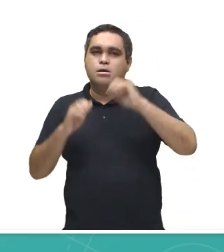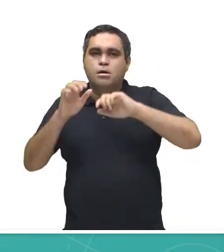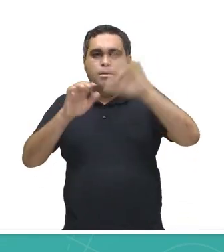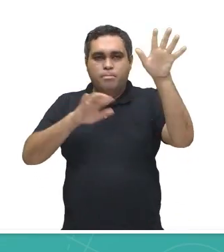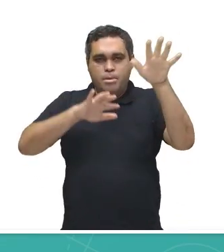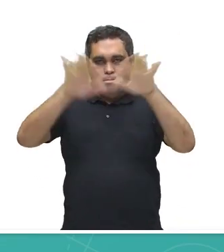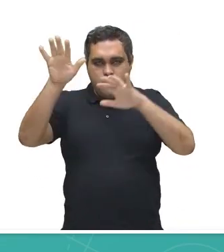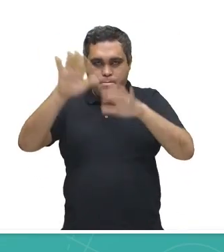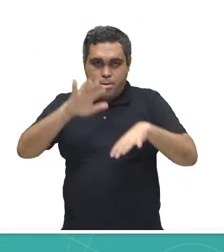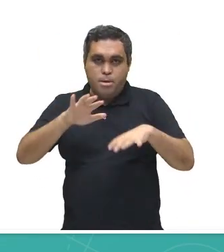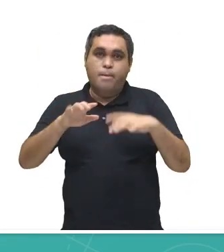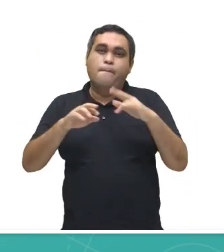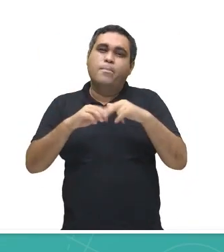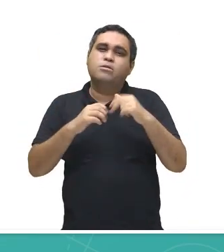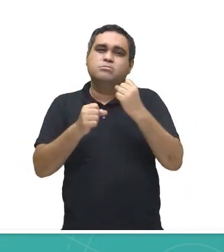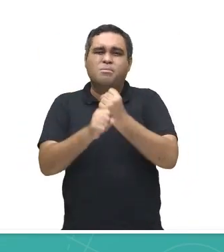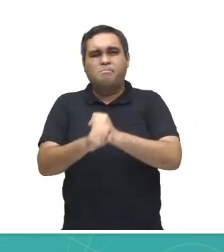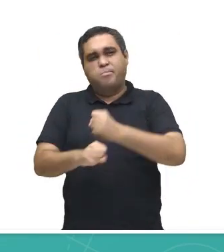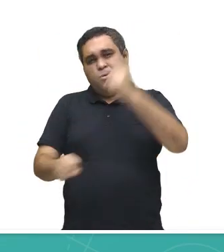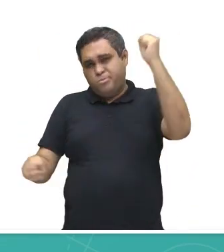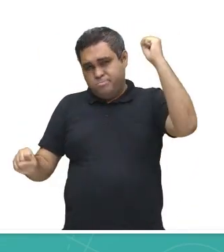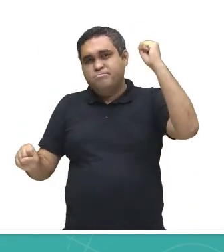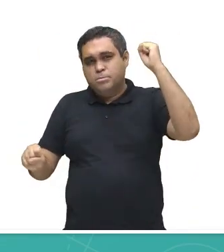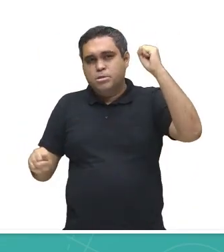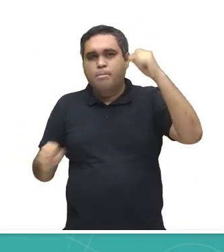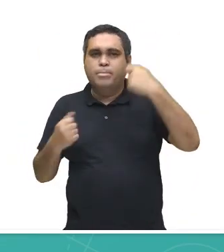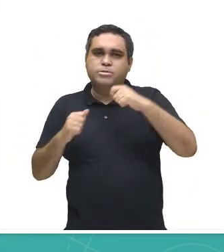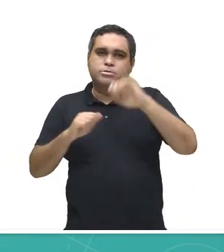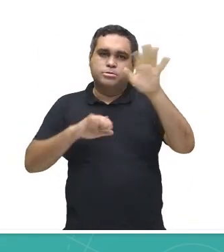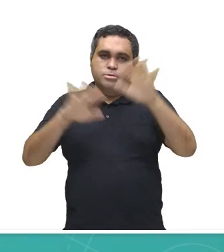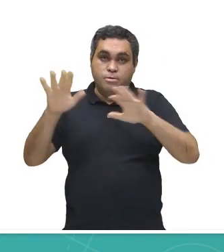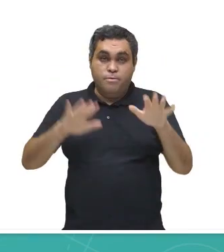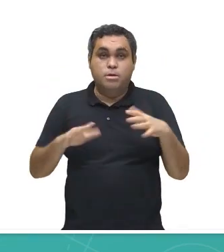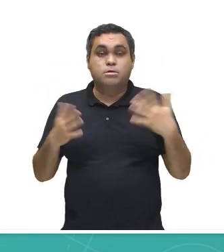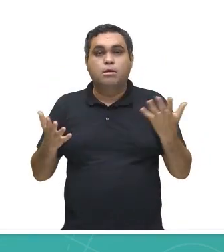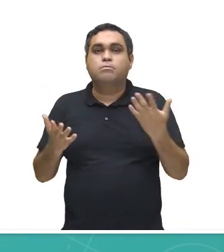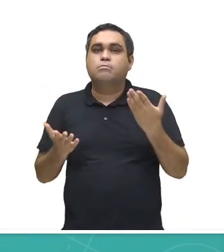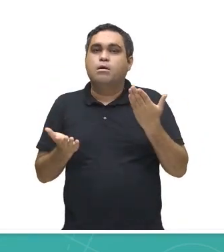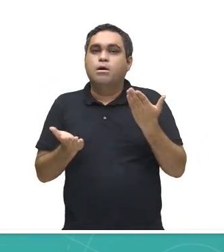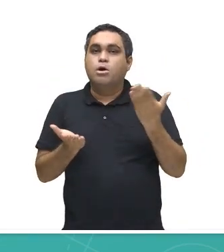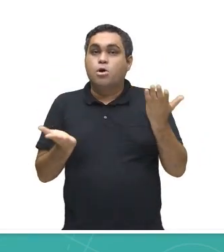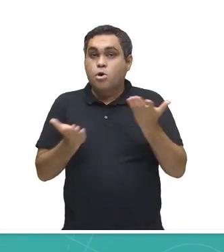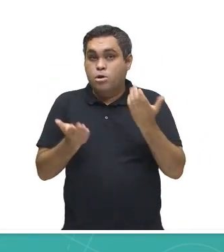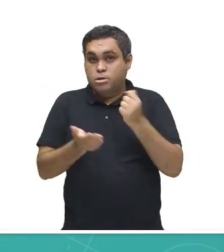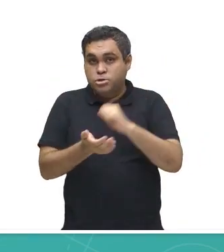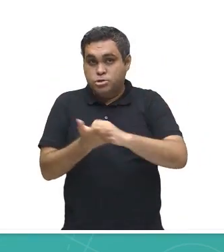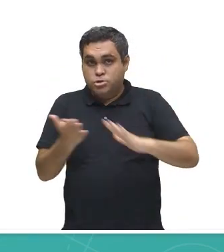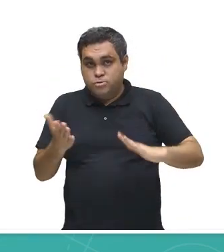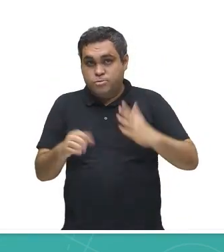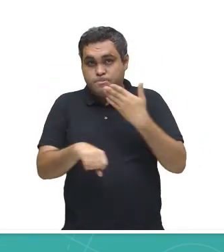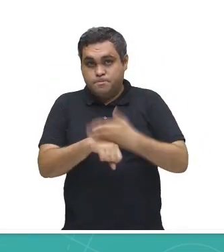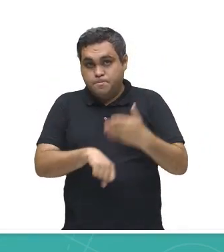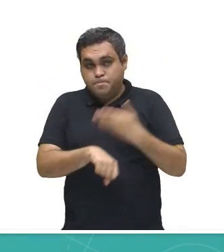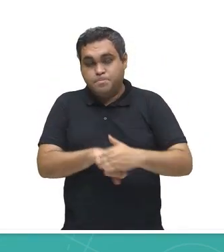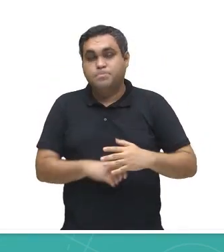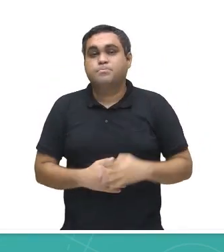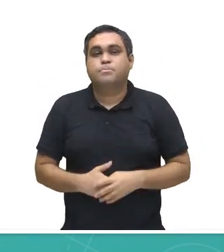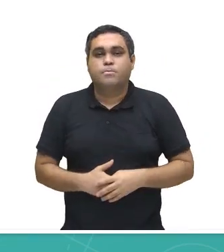da sua extensão territorial. Verificando essa nossa aula, gente, vamos agora para a nossa DLI.